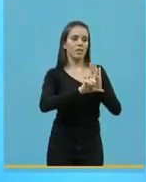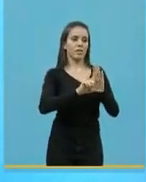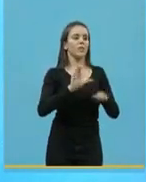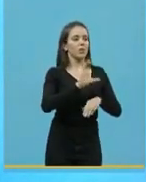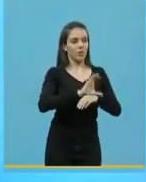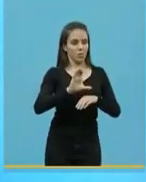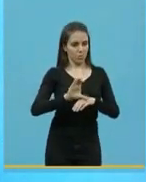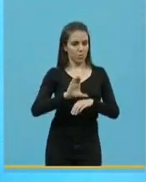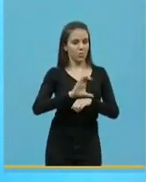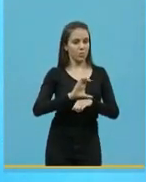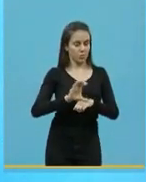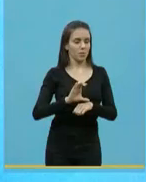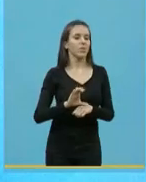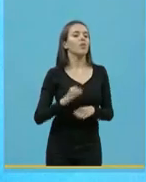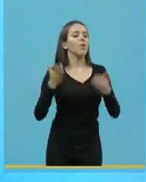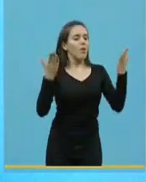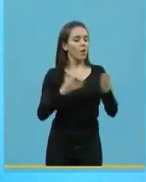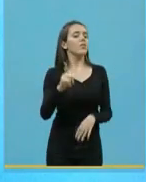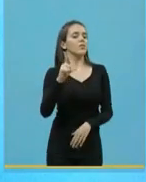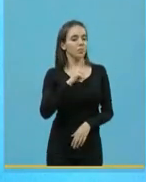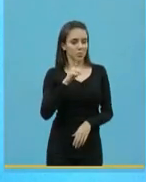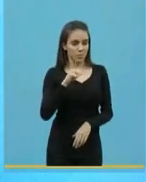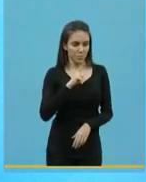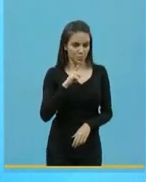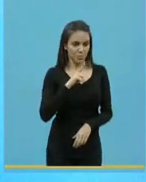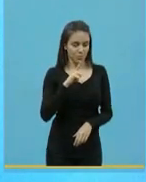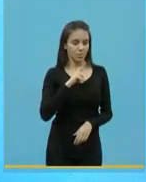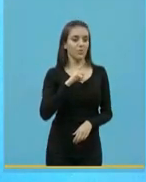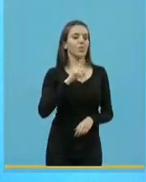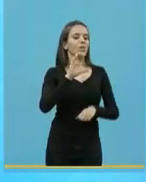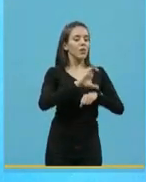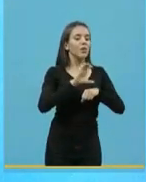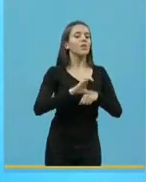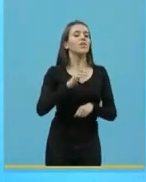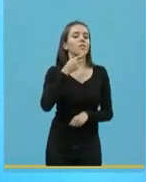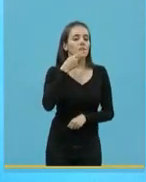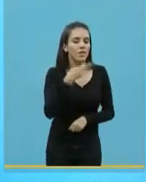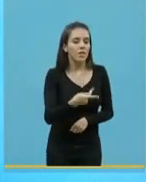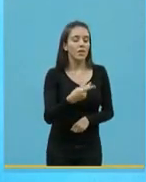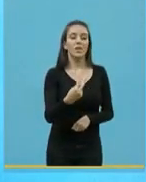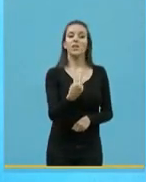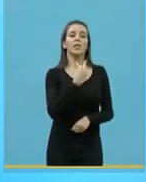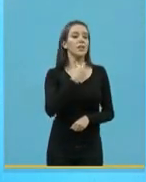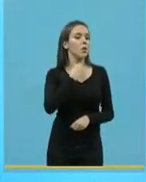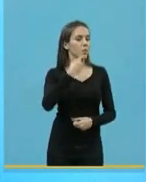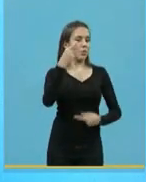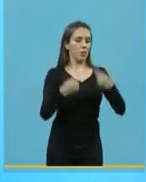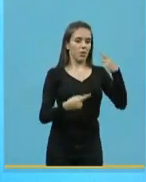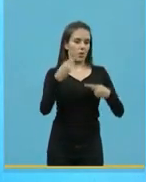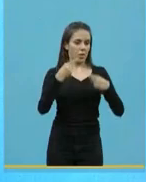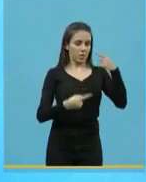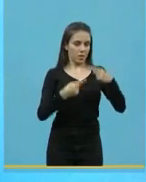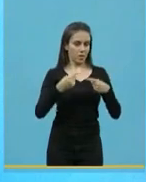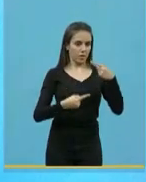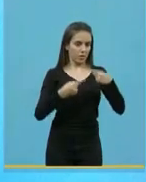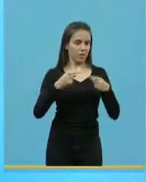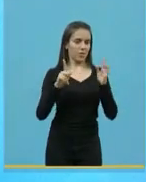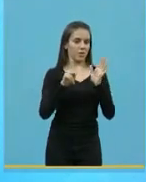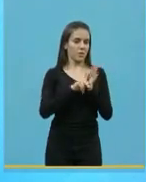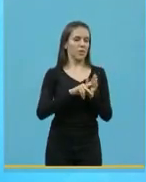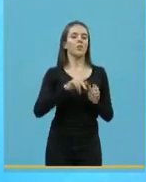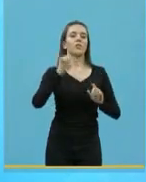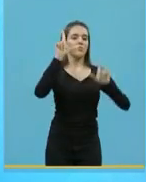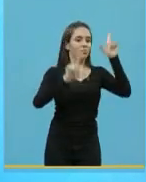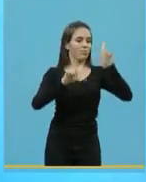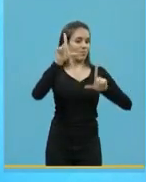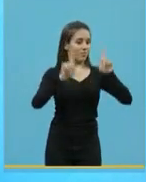comunicações hoje tem a constituição diz que não pode ser político com propriedade de concessão de rádio